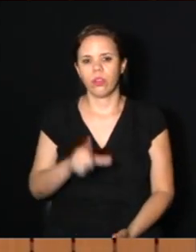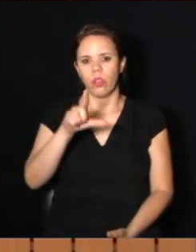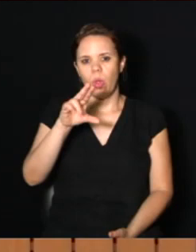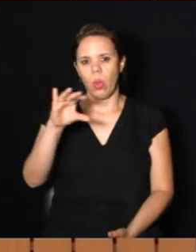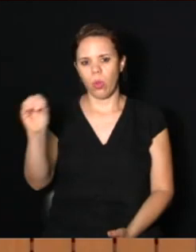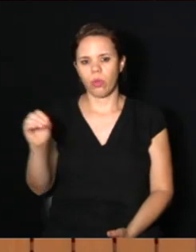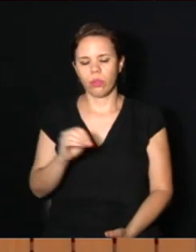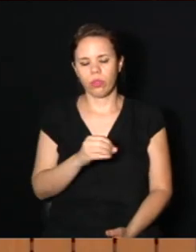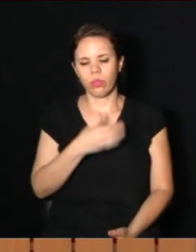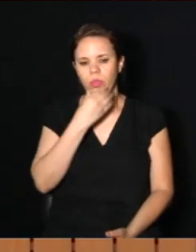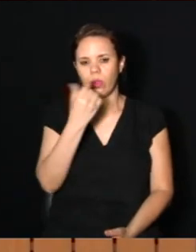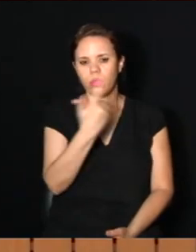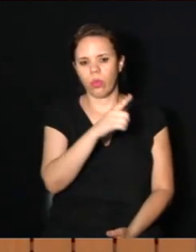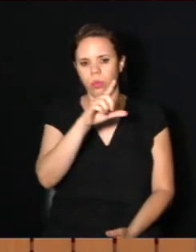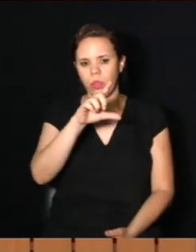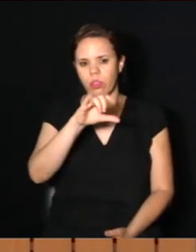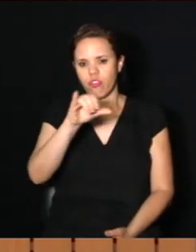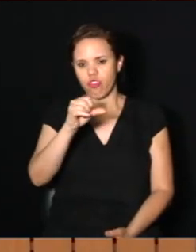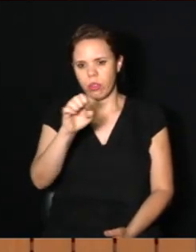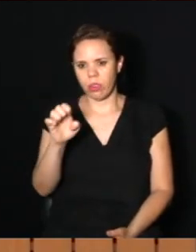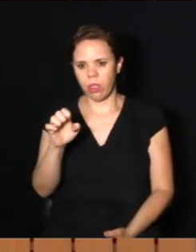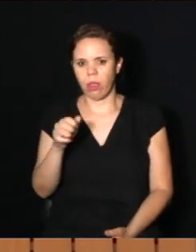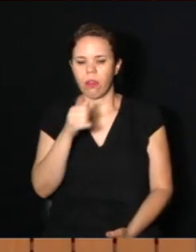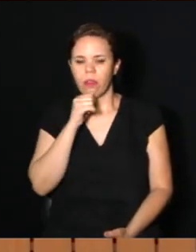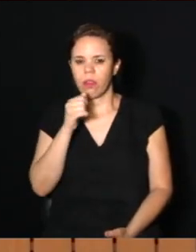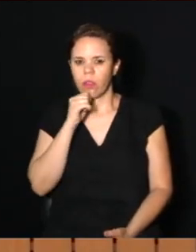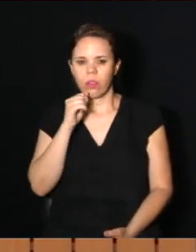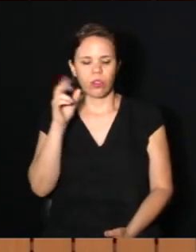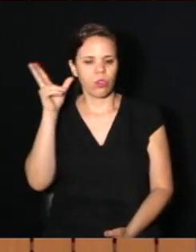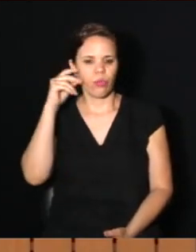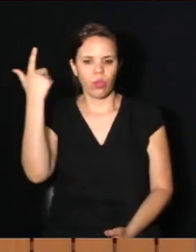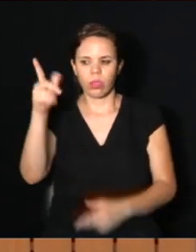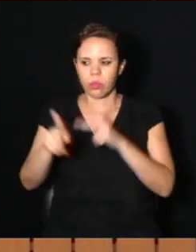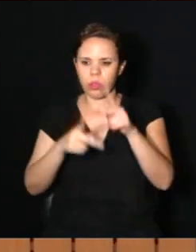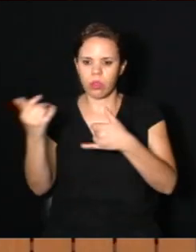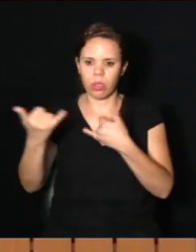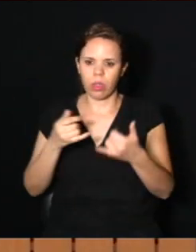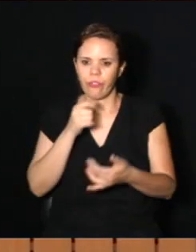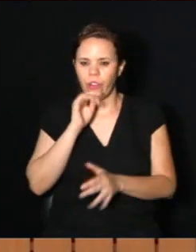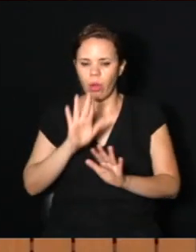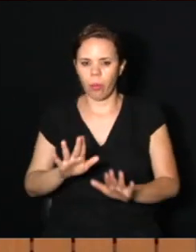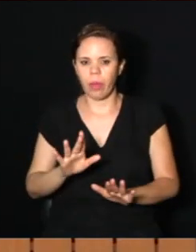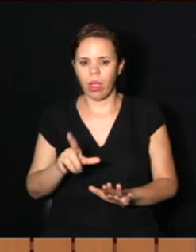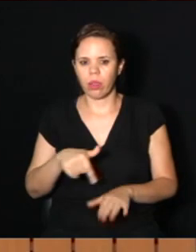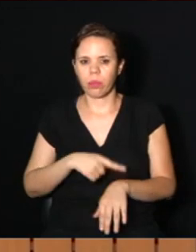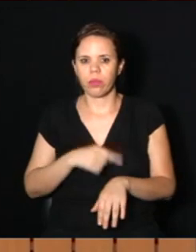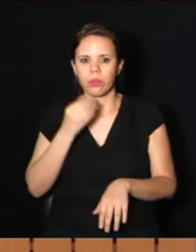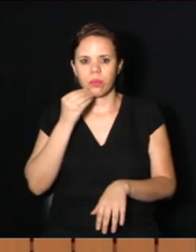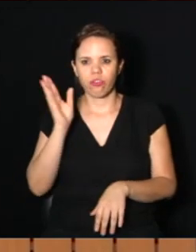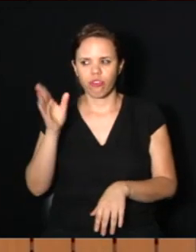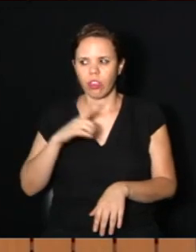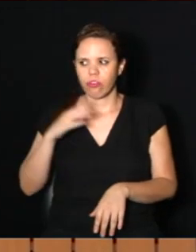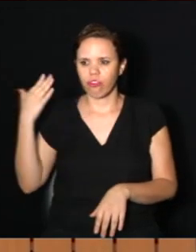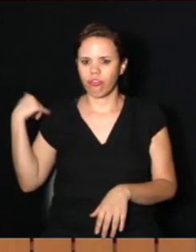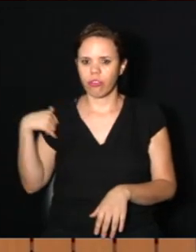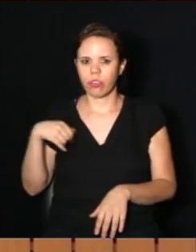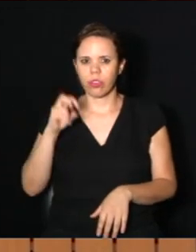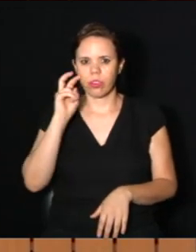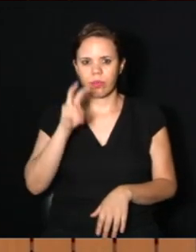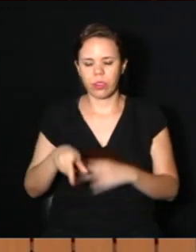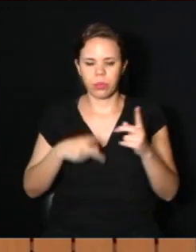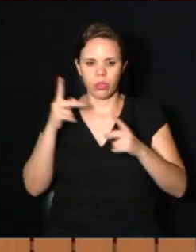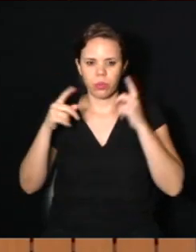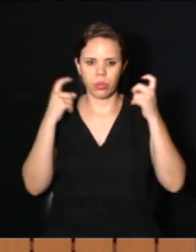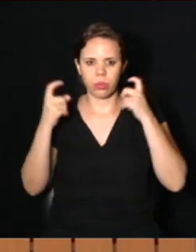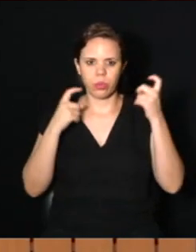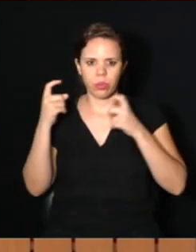José Roberto. Nós ainda não ouvimos outros depoimentos, né? Mas naquela oportunidade nós já ouvíamos aquela preocupação